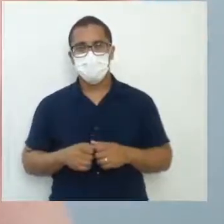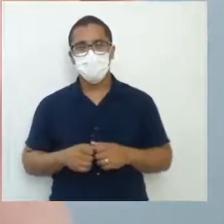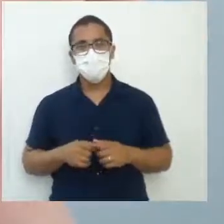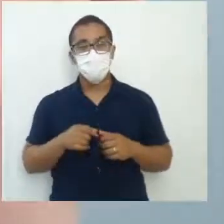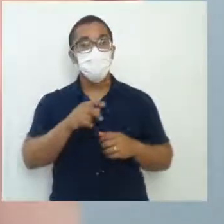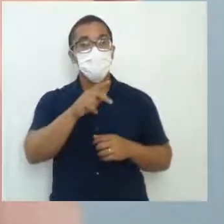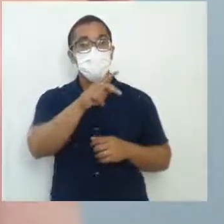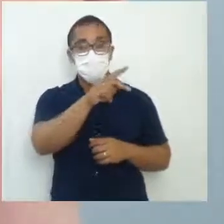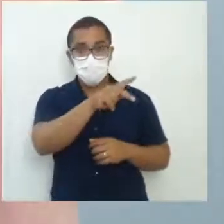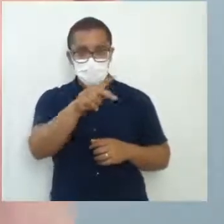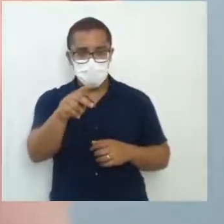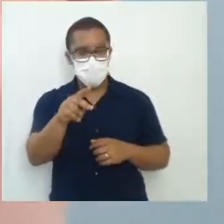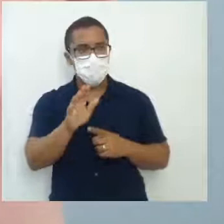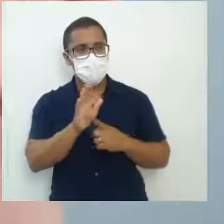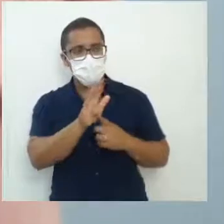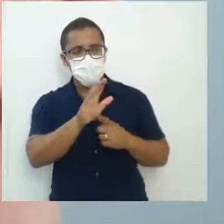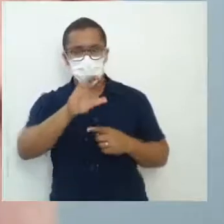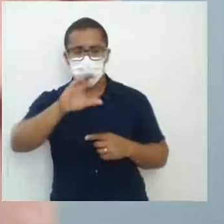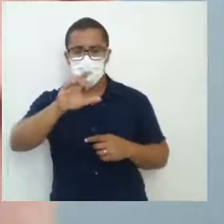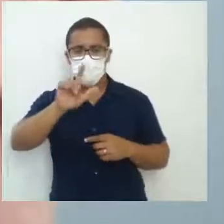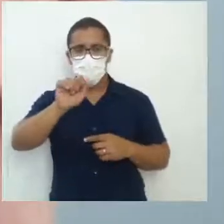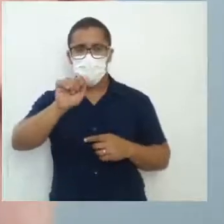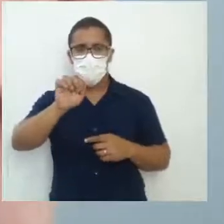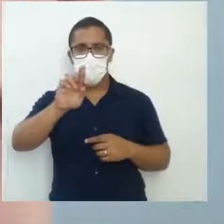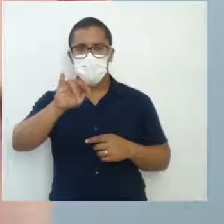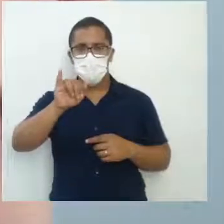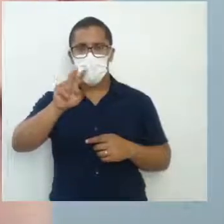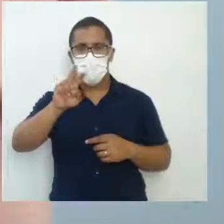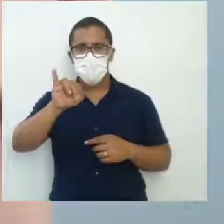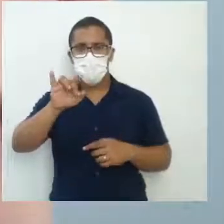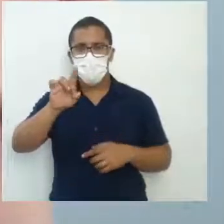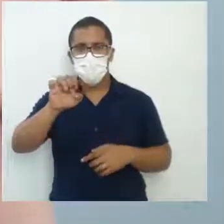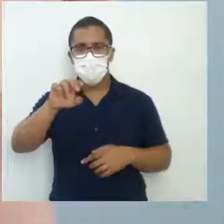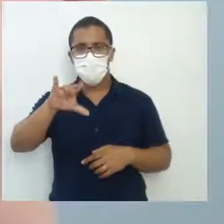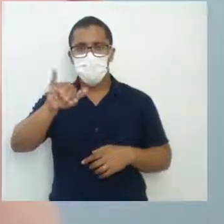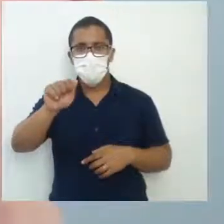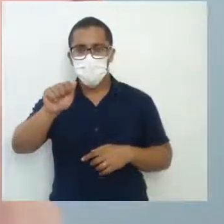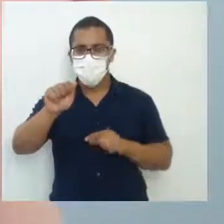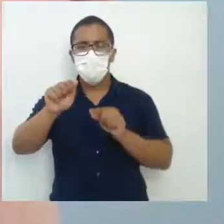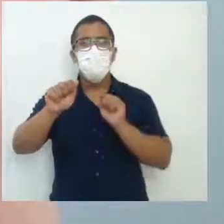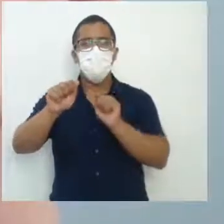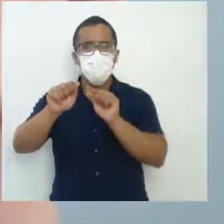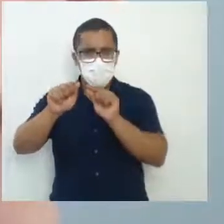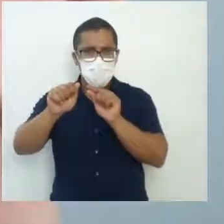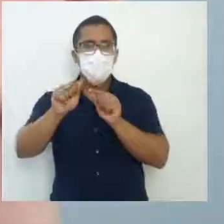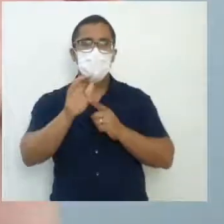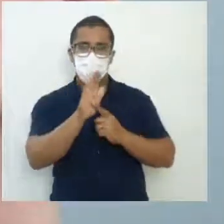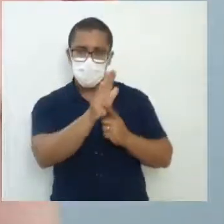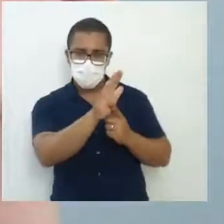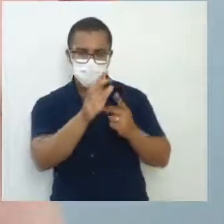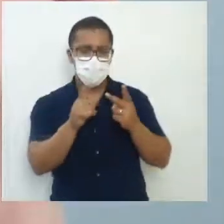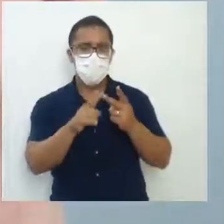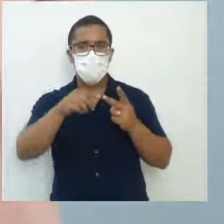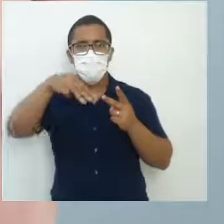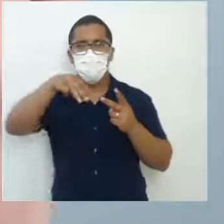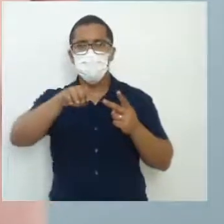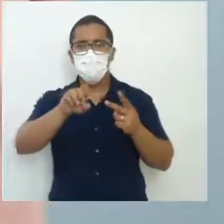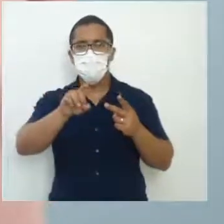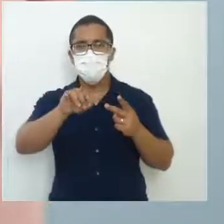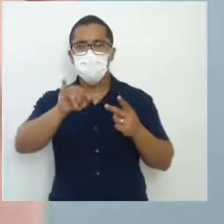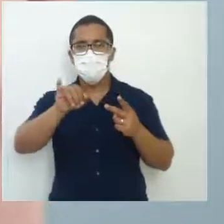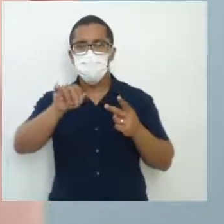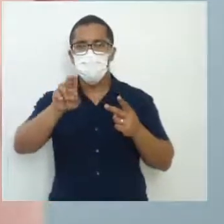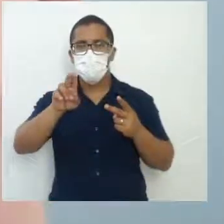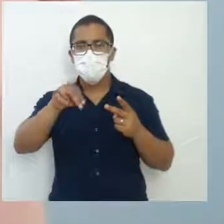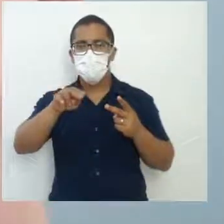seu professor. O que é clarividência? Primeira pergunta. Segundo, o que é a mediunidade? Você conhece?